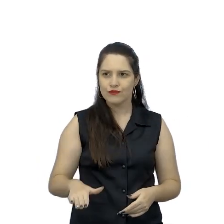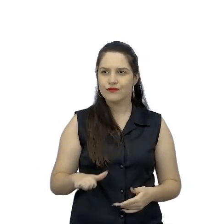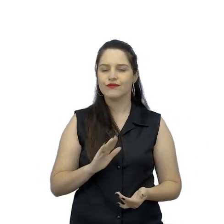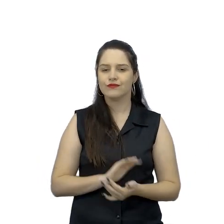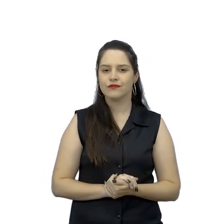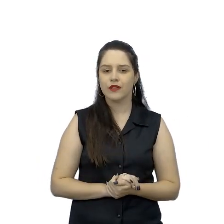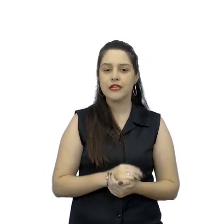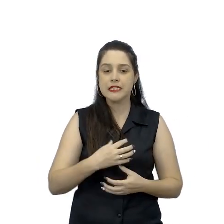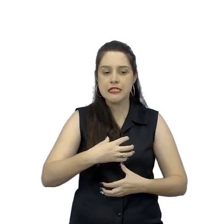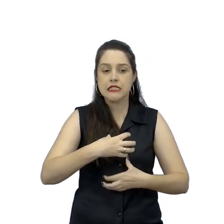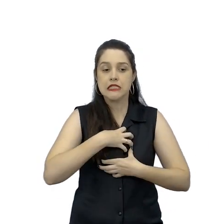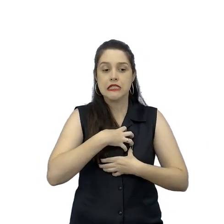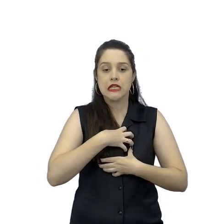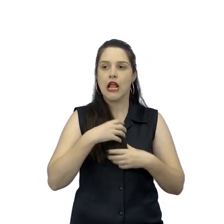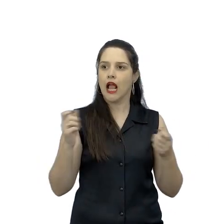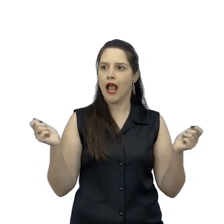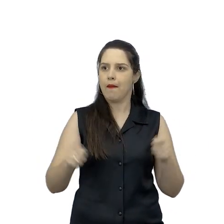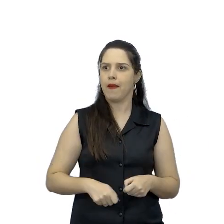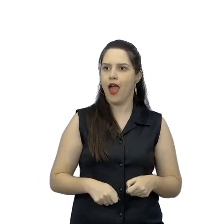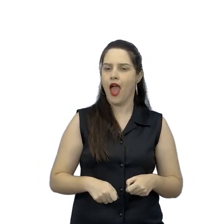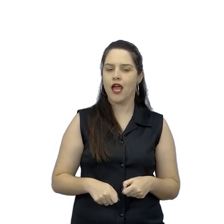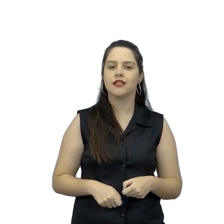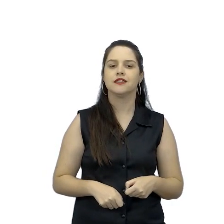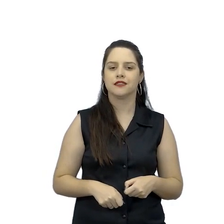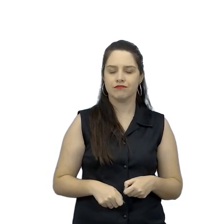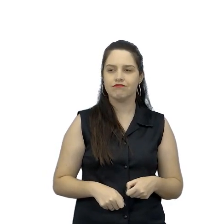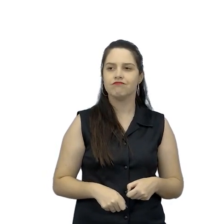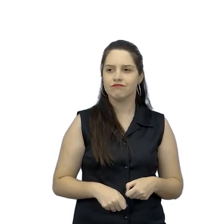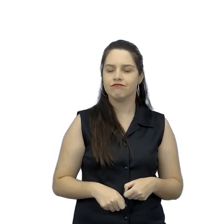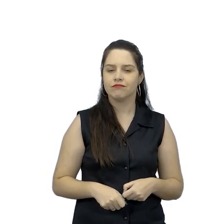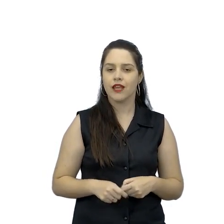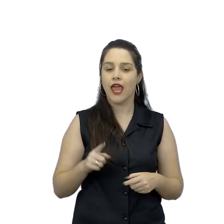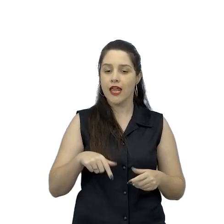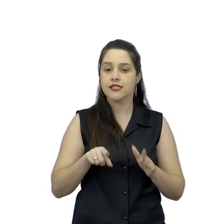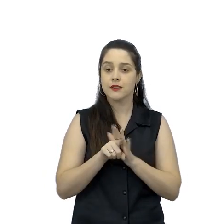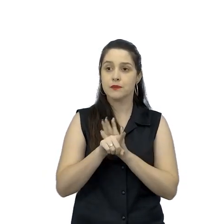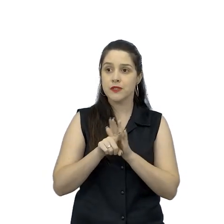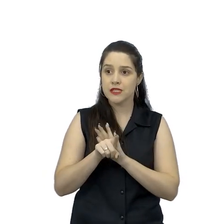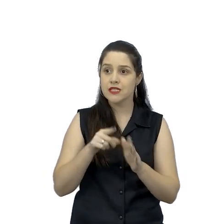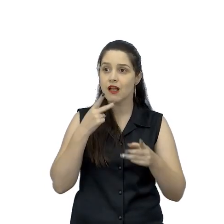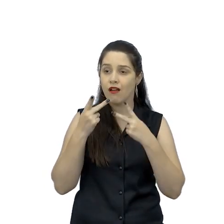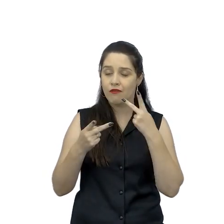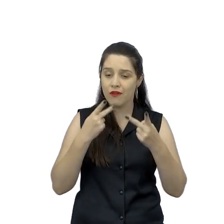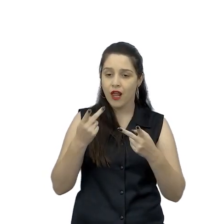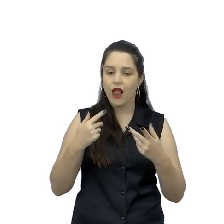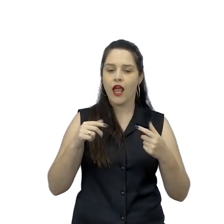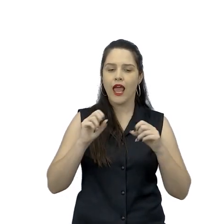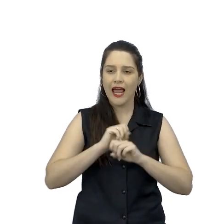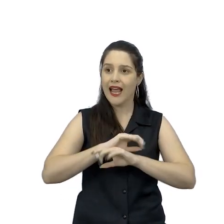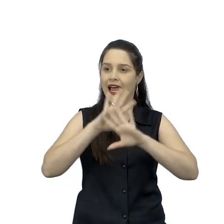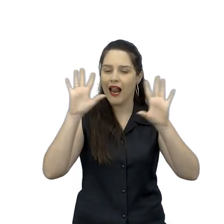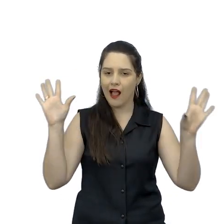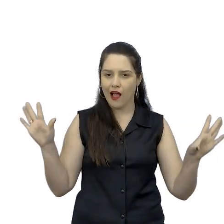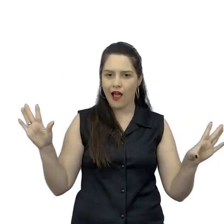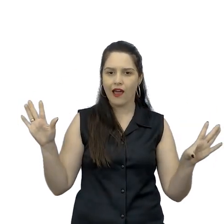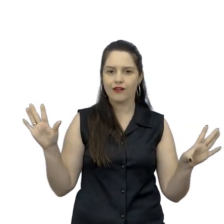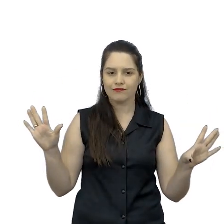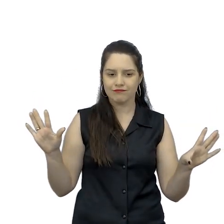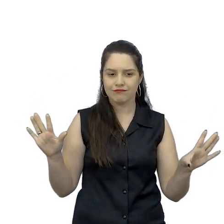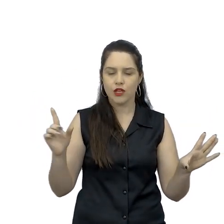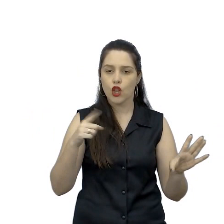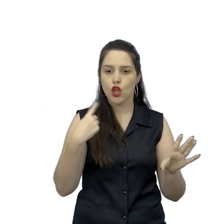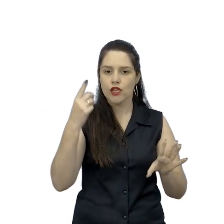se sinta mais capaz. As pesquisas falam e são bastante claras de que